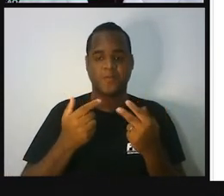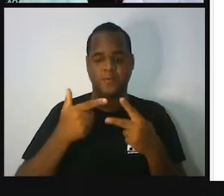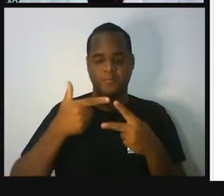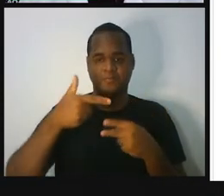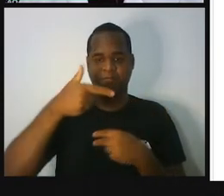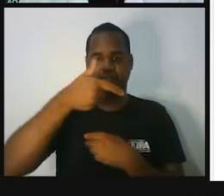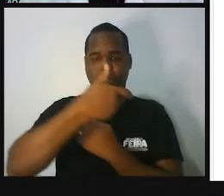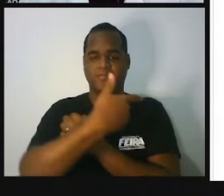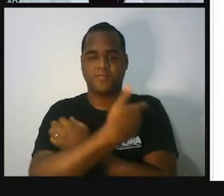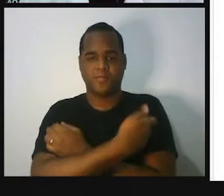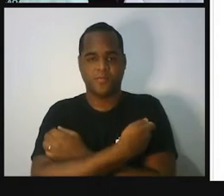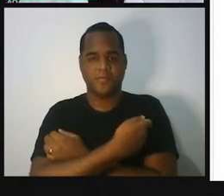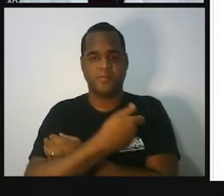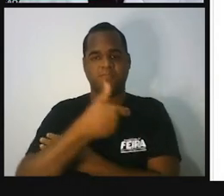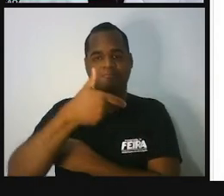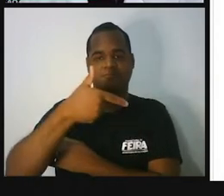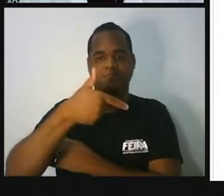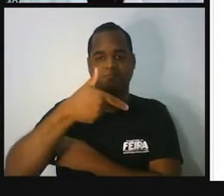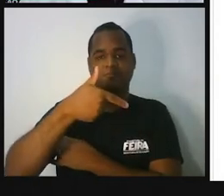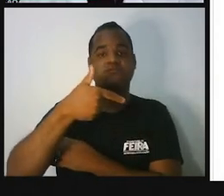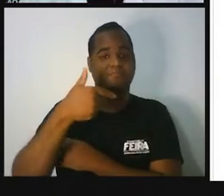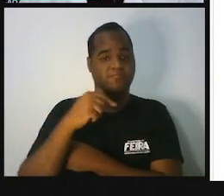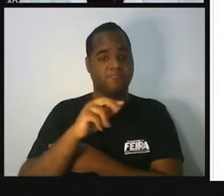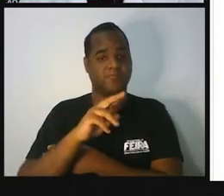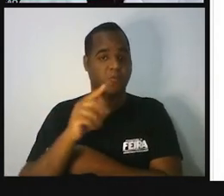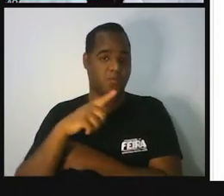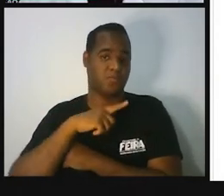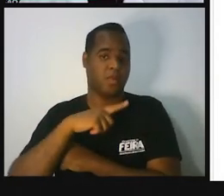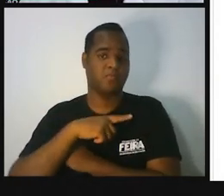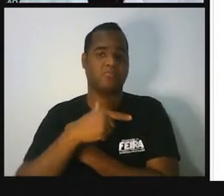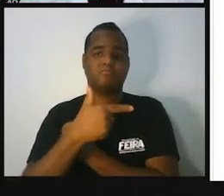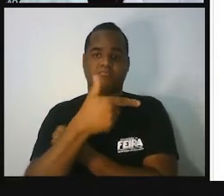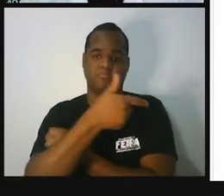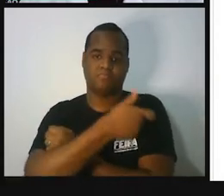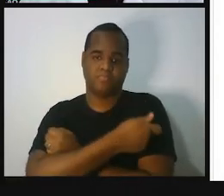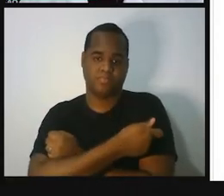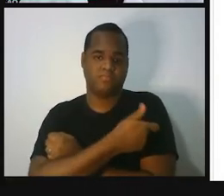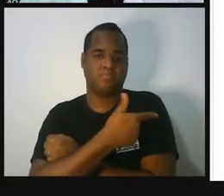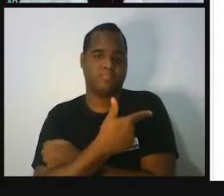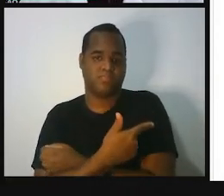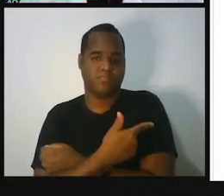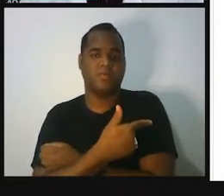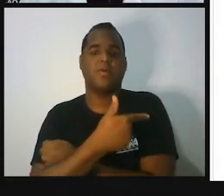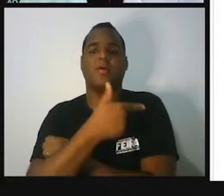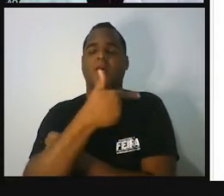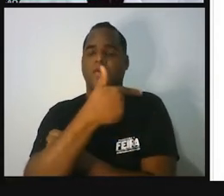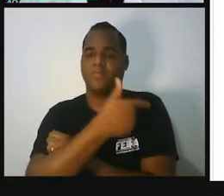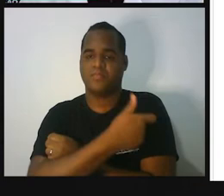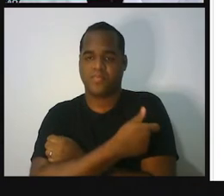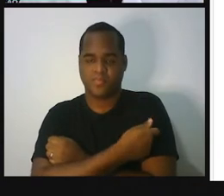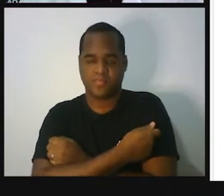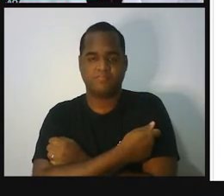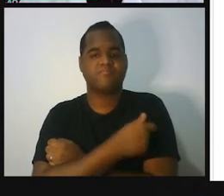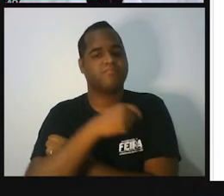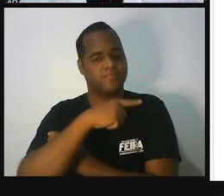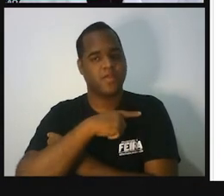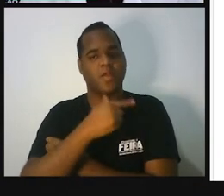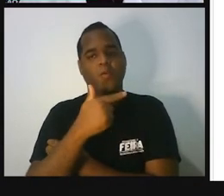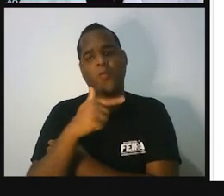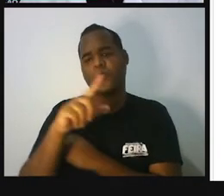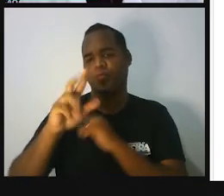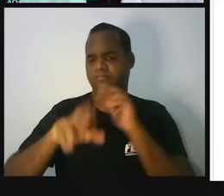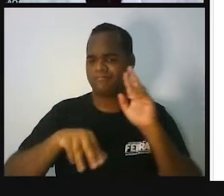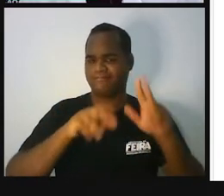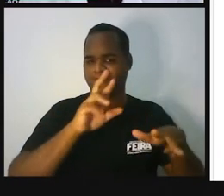das Agulhas se agulha tá mais em pé ela forma um tipo de ângulo se ela tá mais deitada Ela forma outra outra medida de